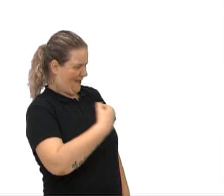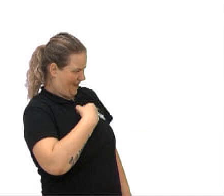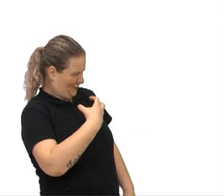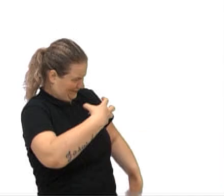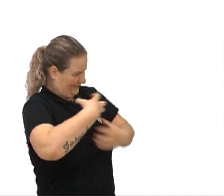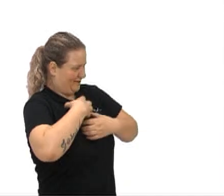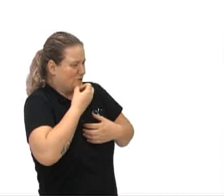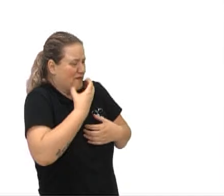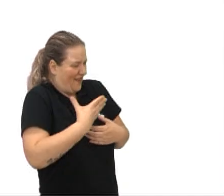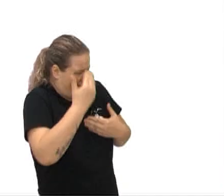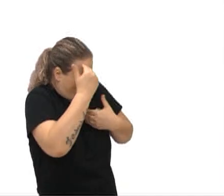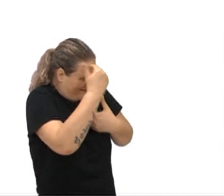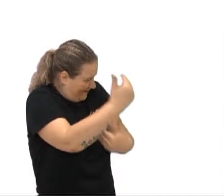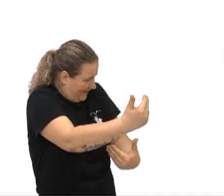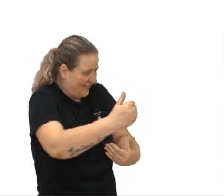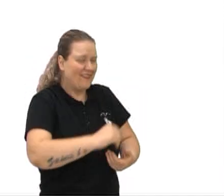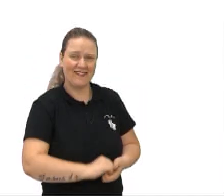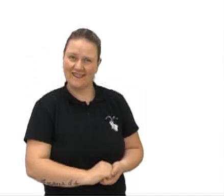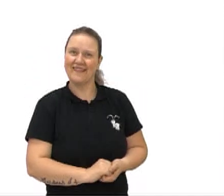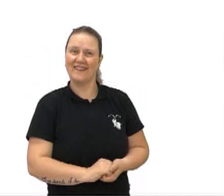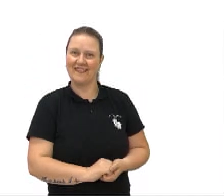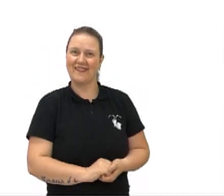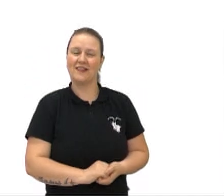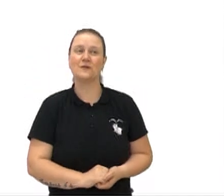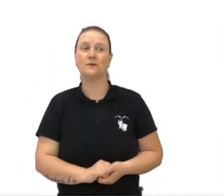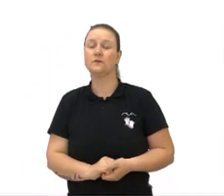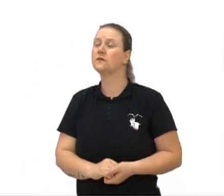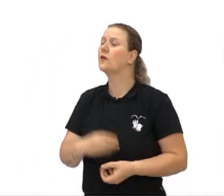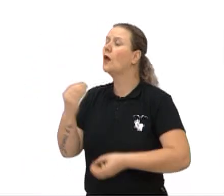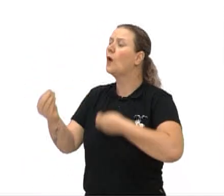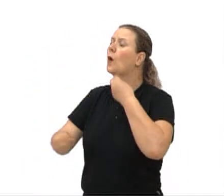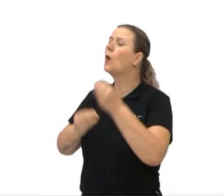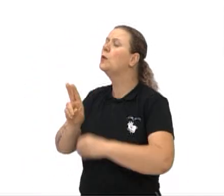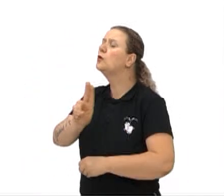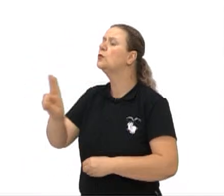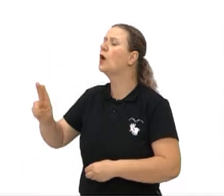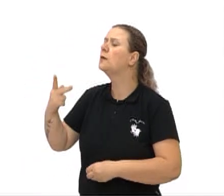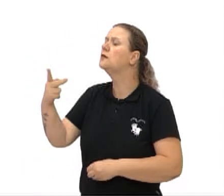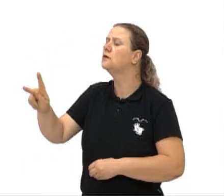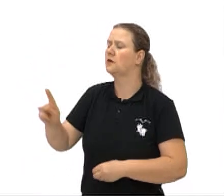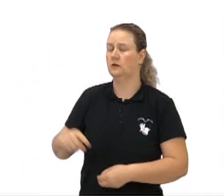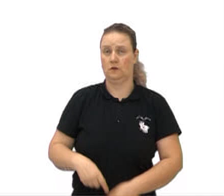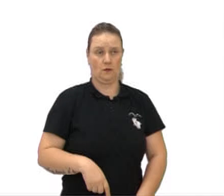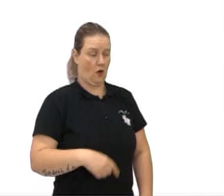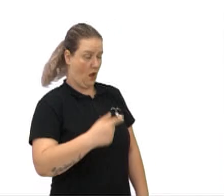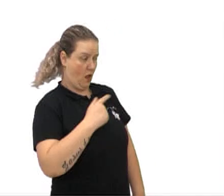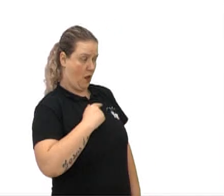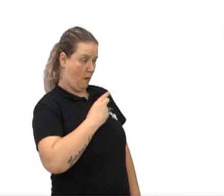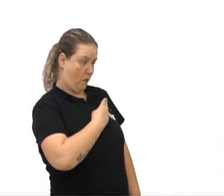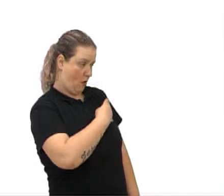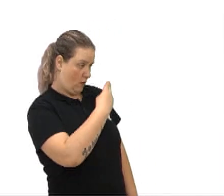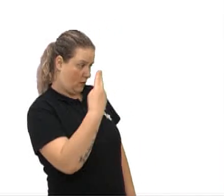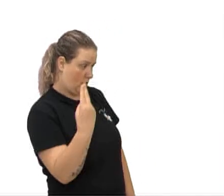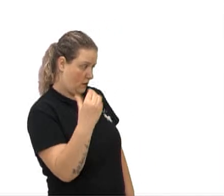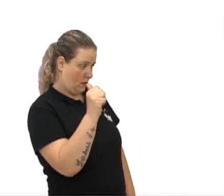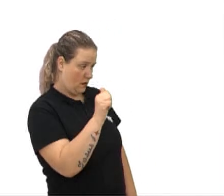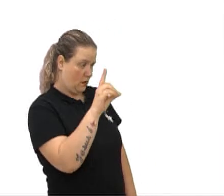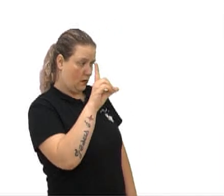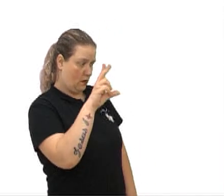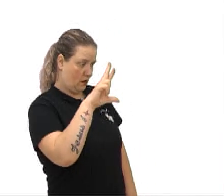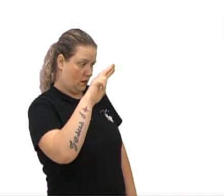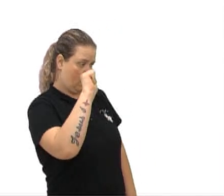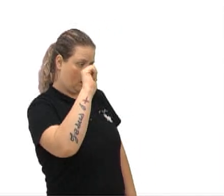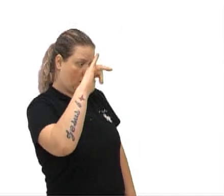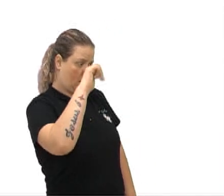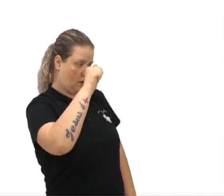bem, gracias. Olá, eu estou bem, obrigada. Como te llamas? Como se chama? Me llamo Adriana.